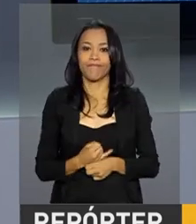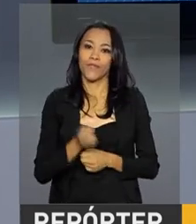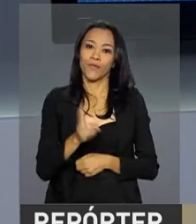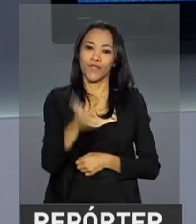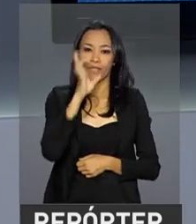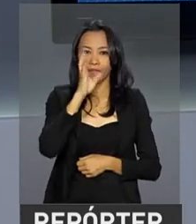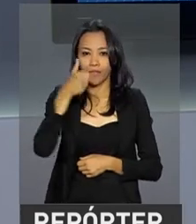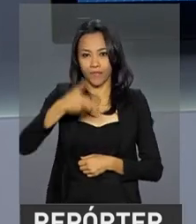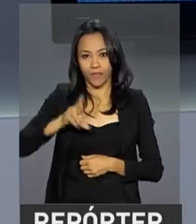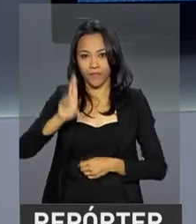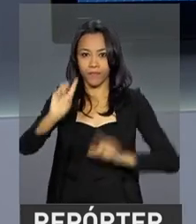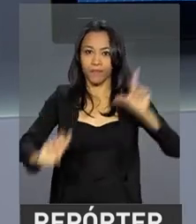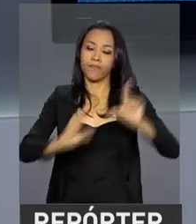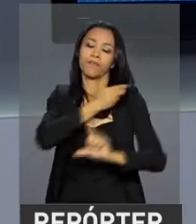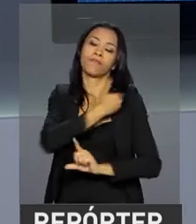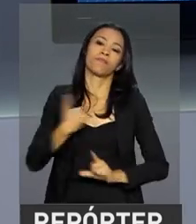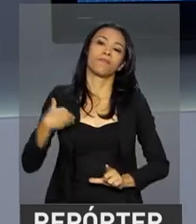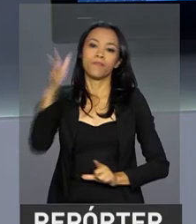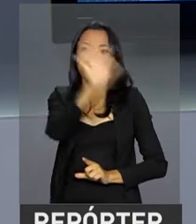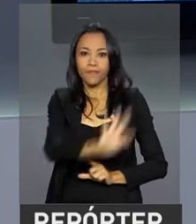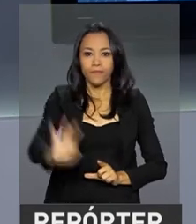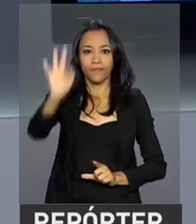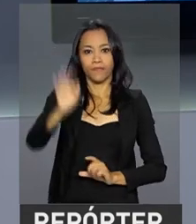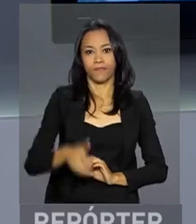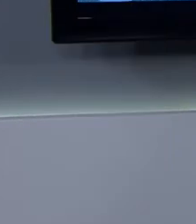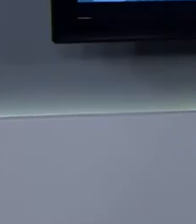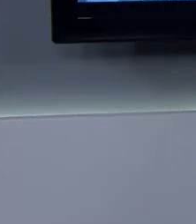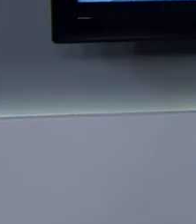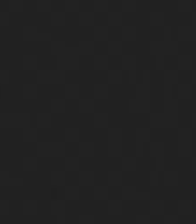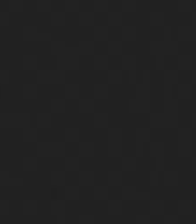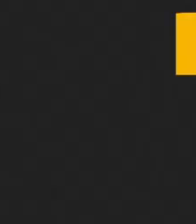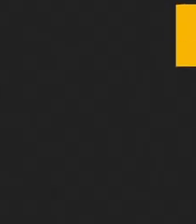continue com a gente na nbr a tv do governo federal